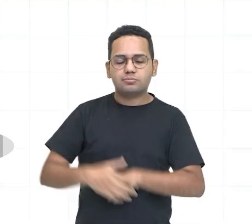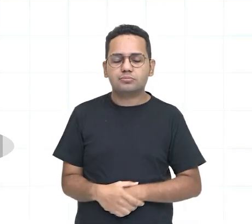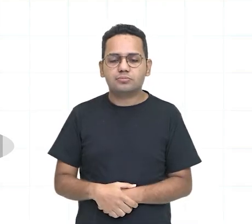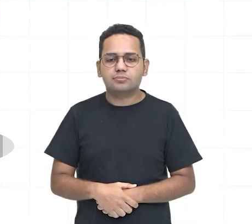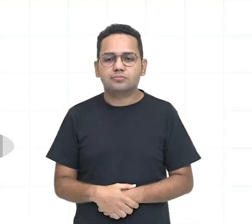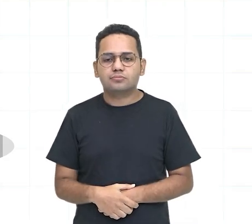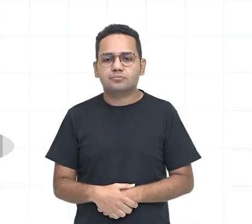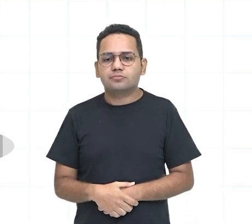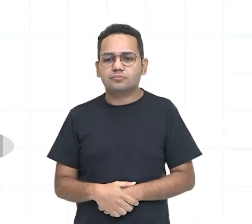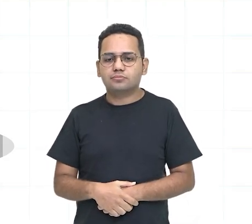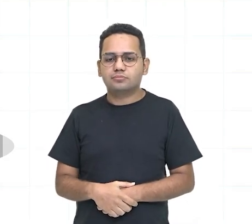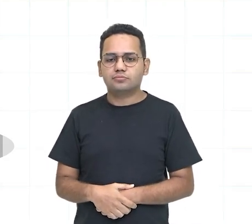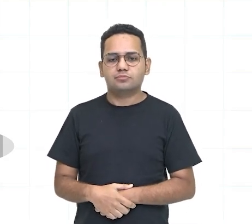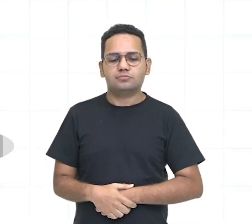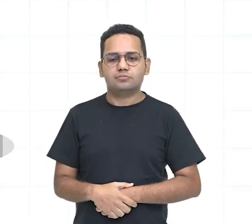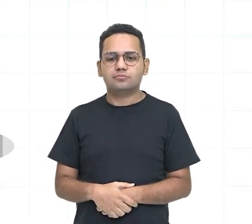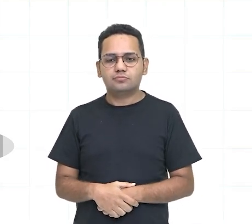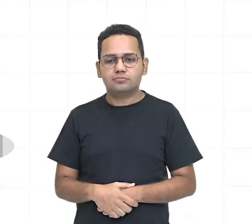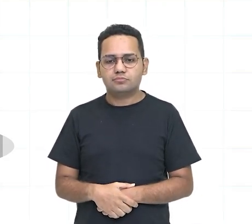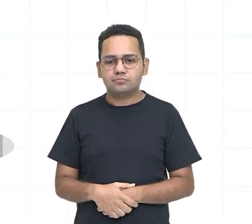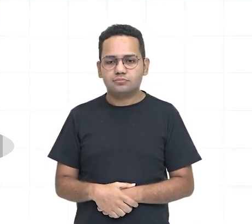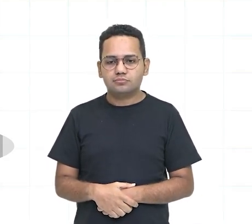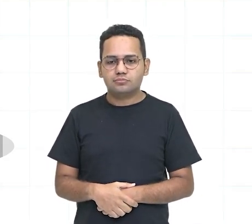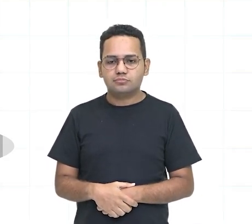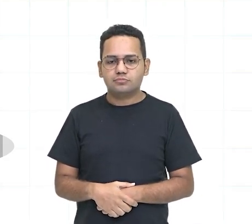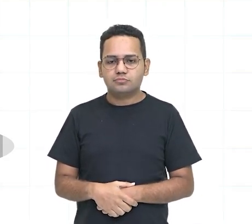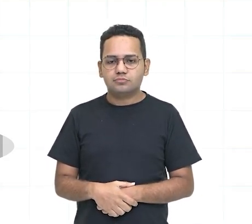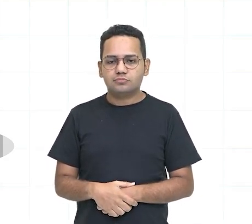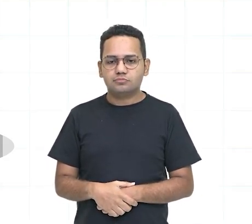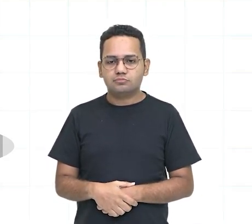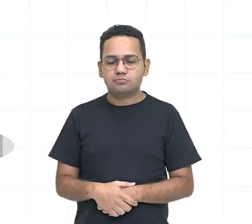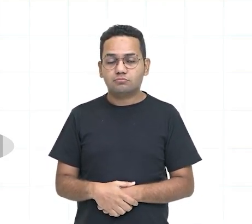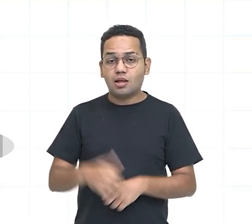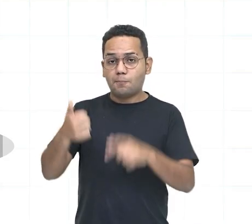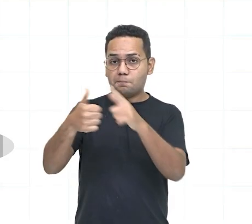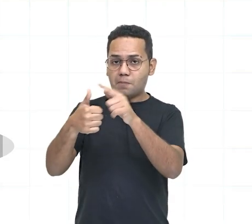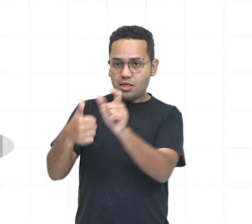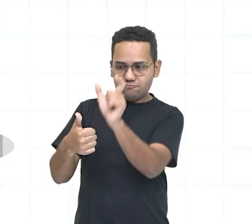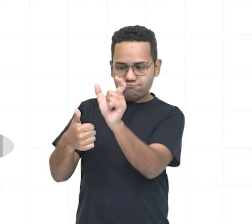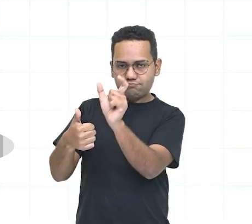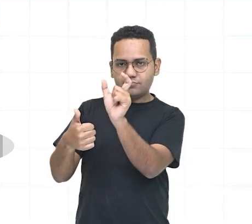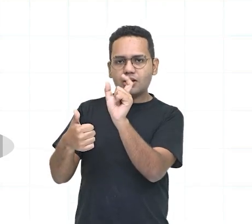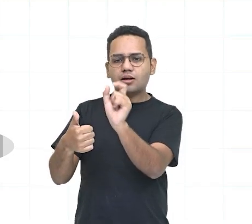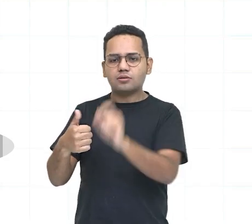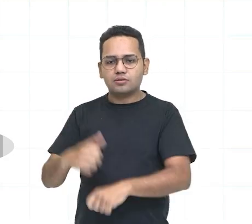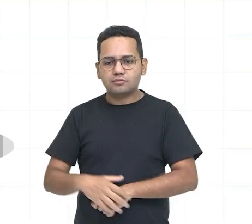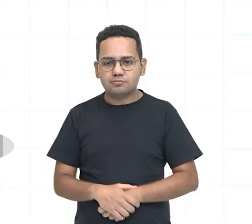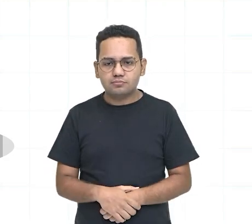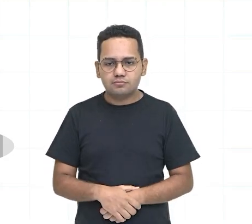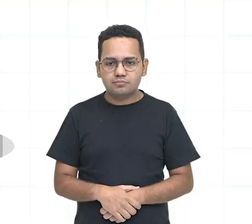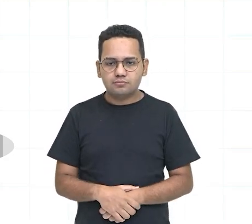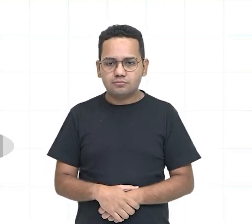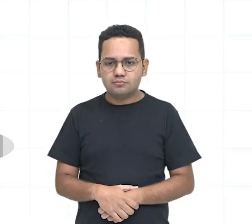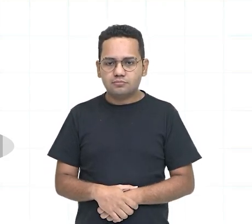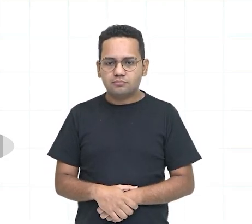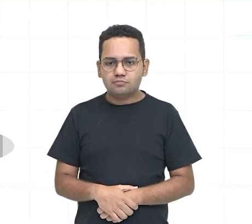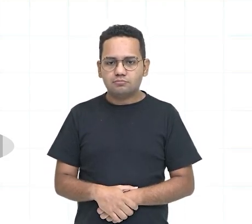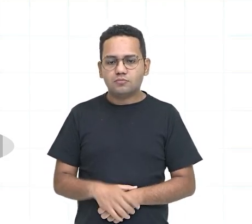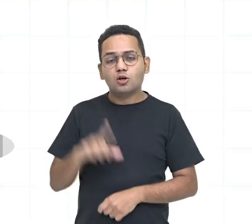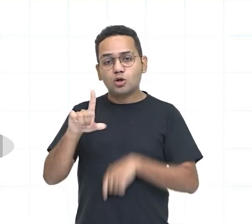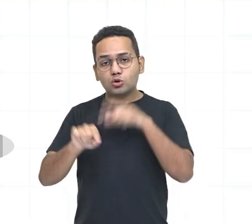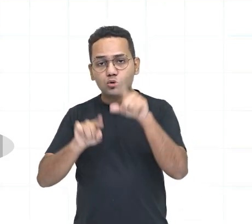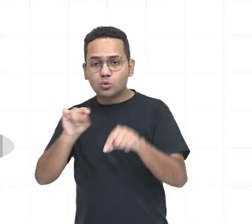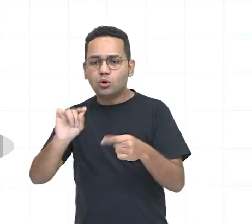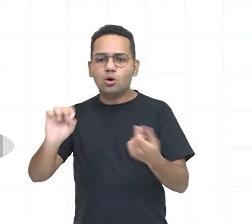a hypothetical situation. Frequentemente usado para expressar polidez, preferência